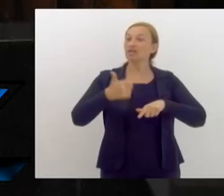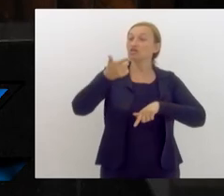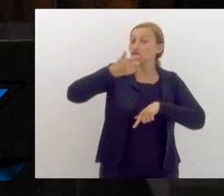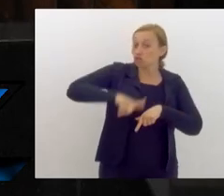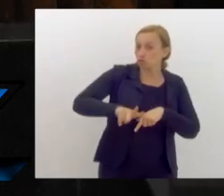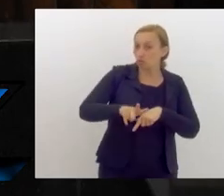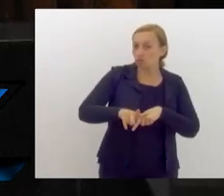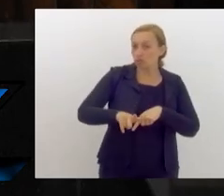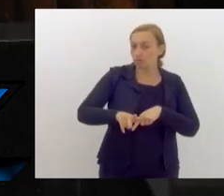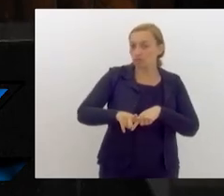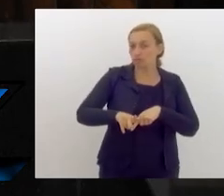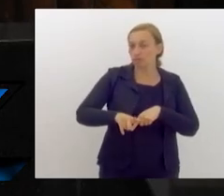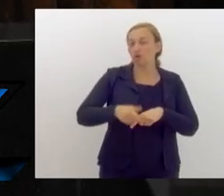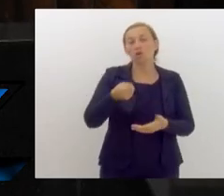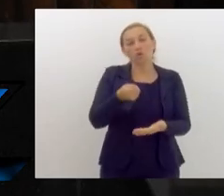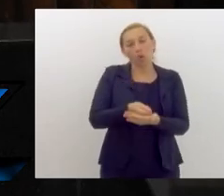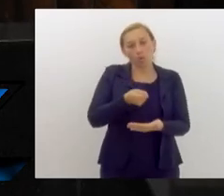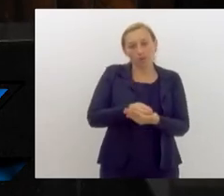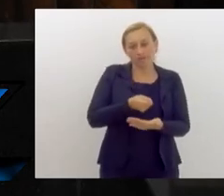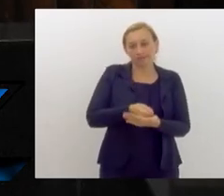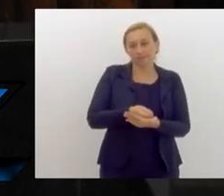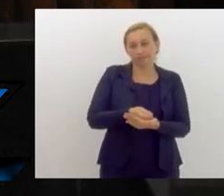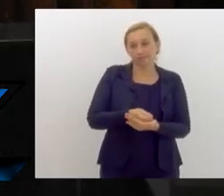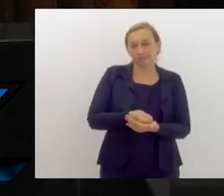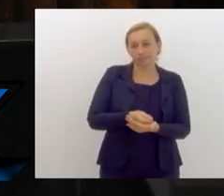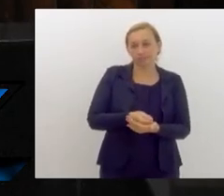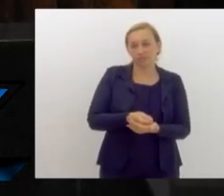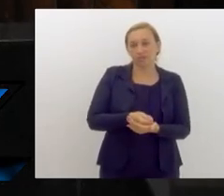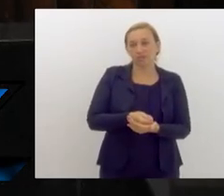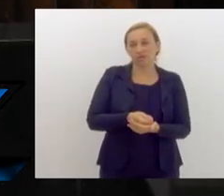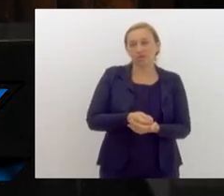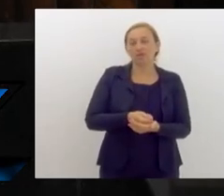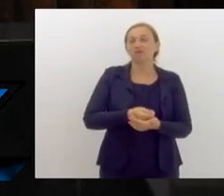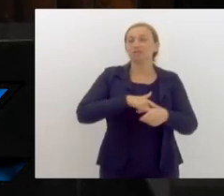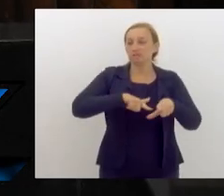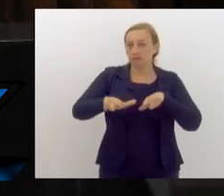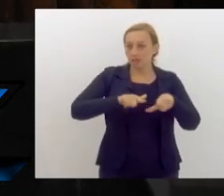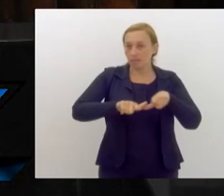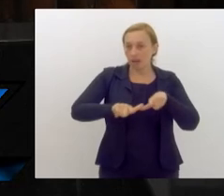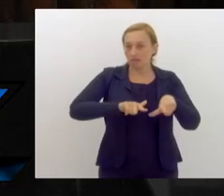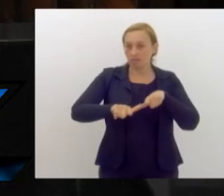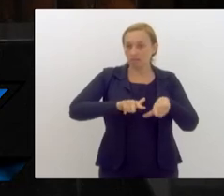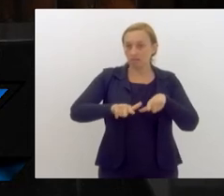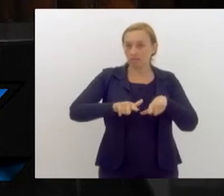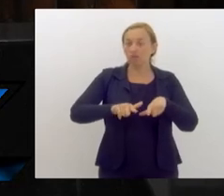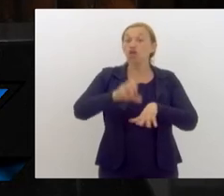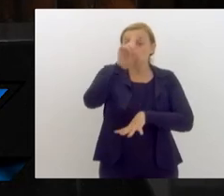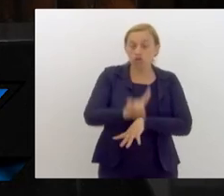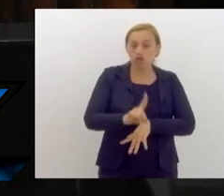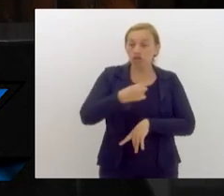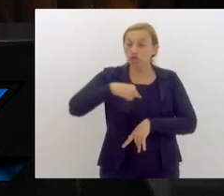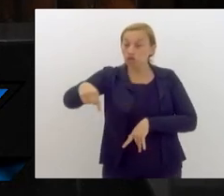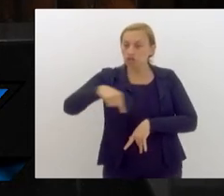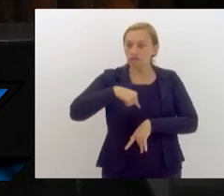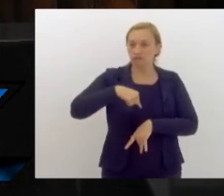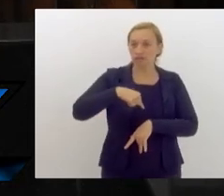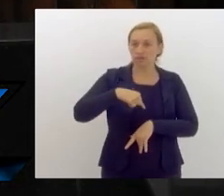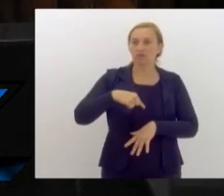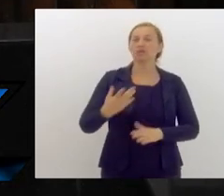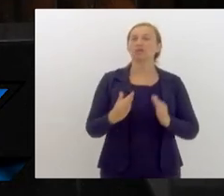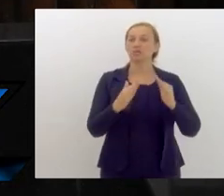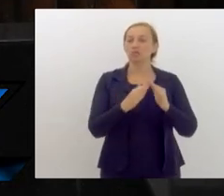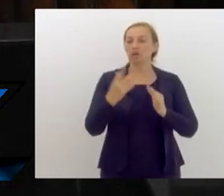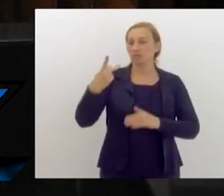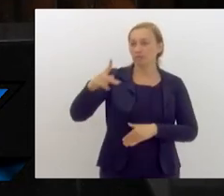uma vez cobra Providência cobra o direito de ir e vir dos